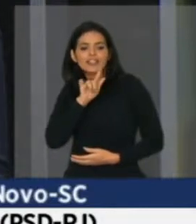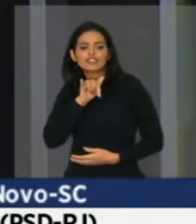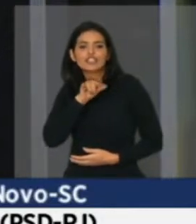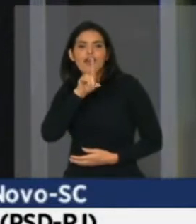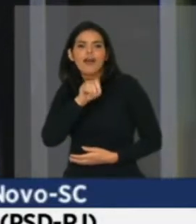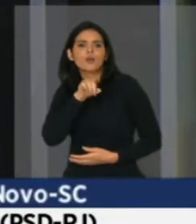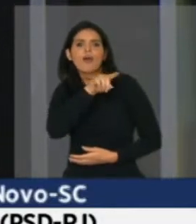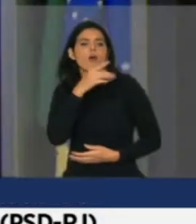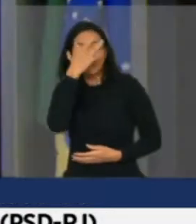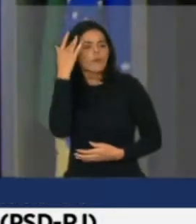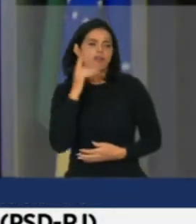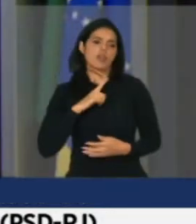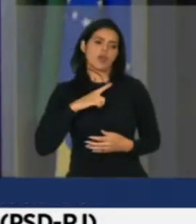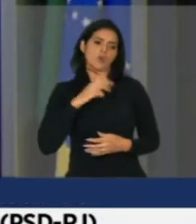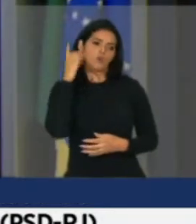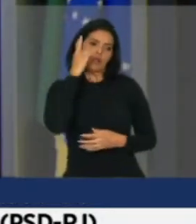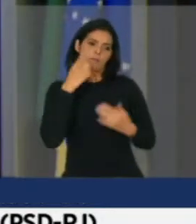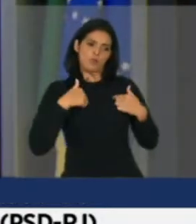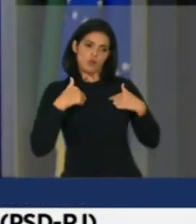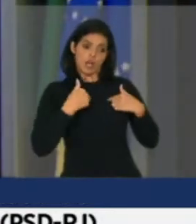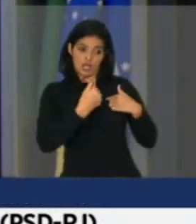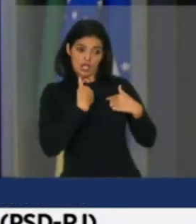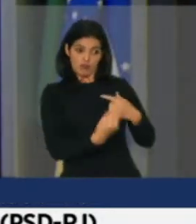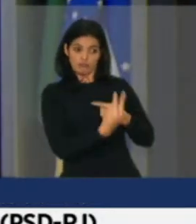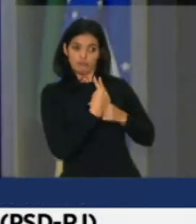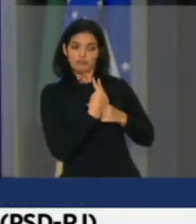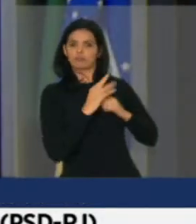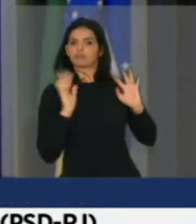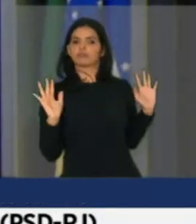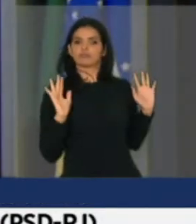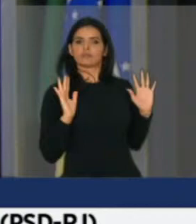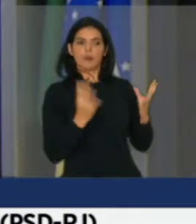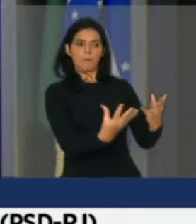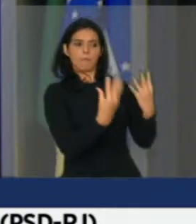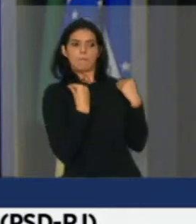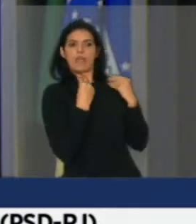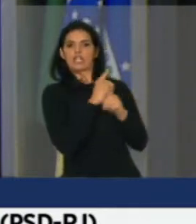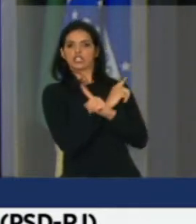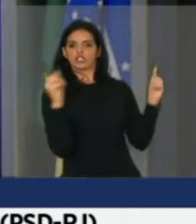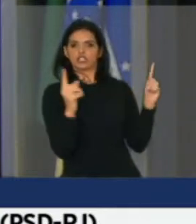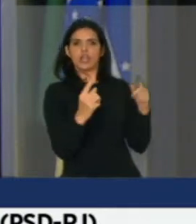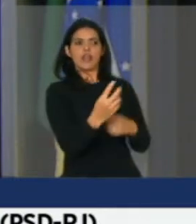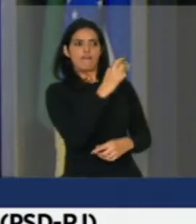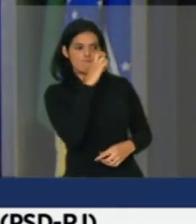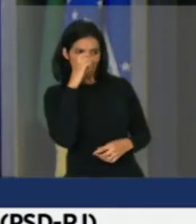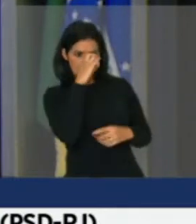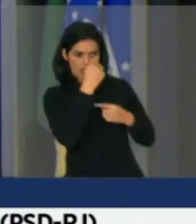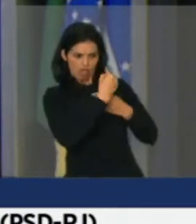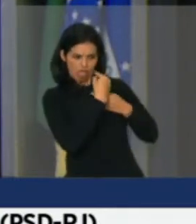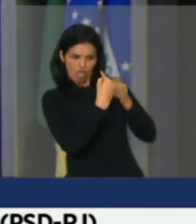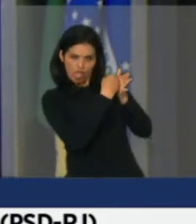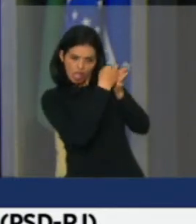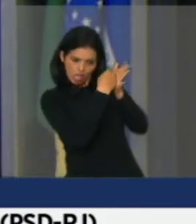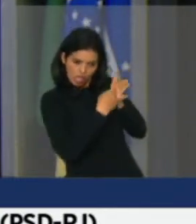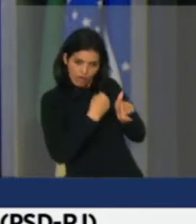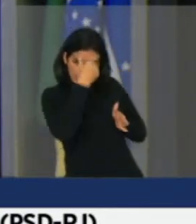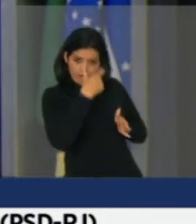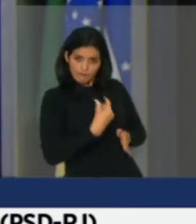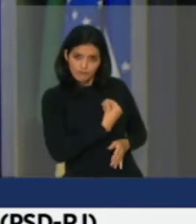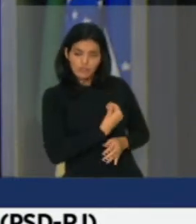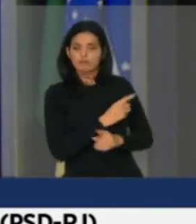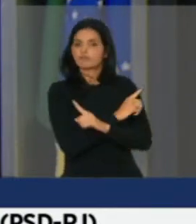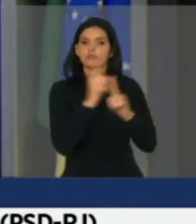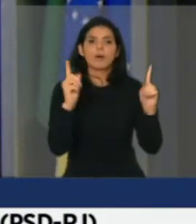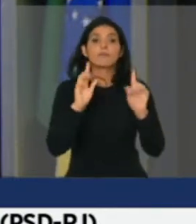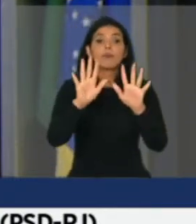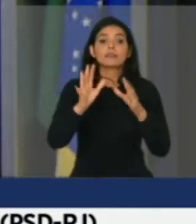gostariam. É o contrário. A empatia que a gente precisa ter com as pessoas é de que o